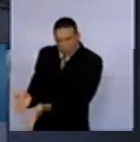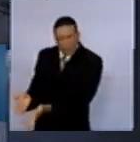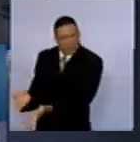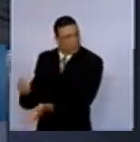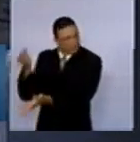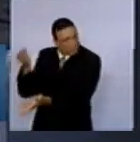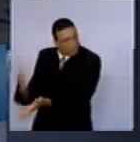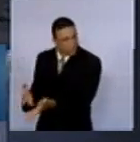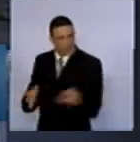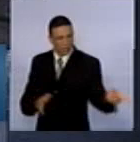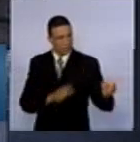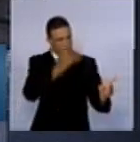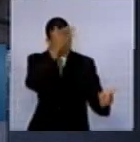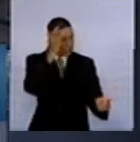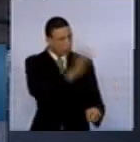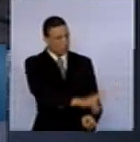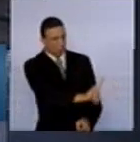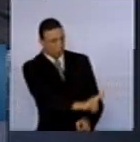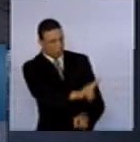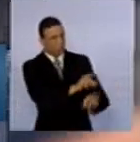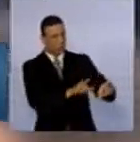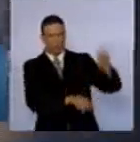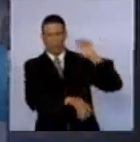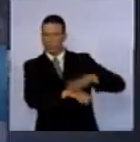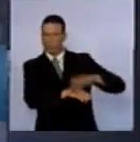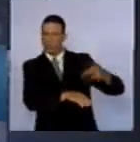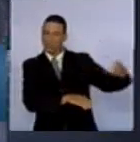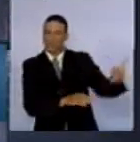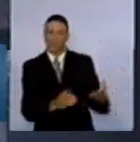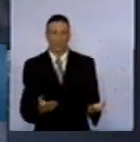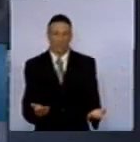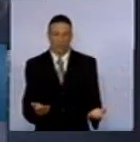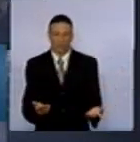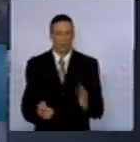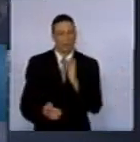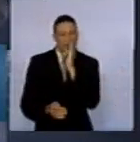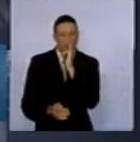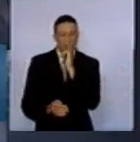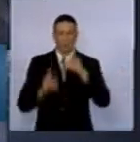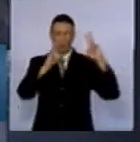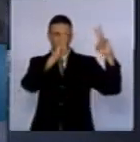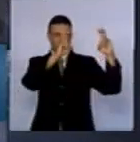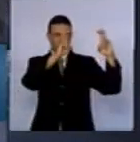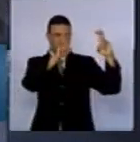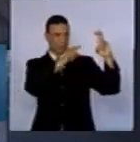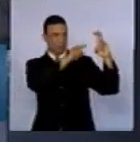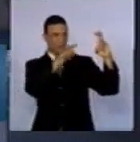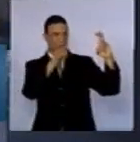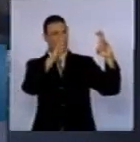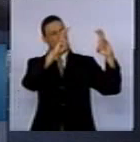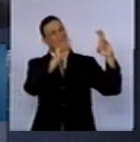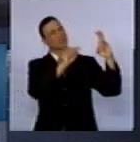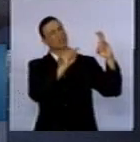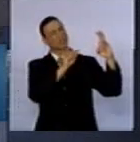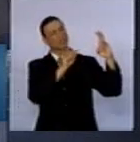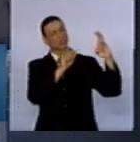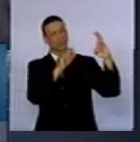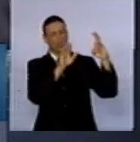ponto que é um que acaba trazendo para discussão temas que são temas